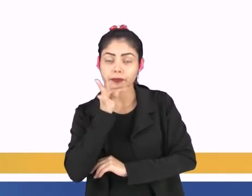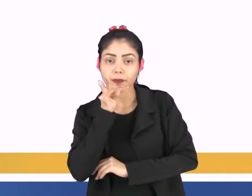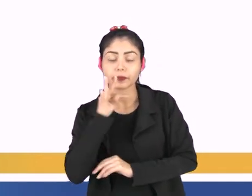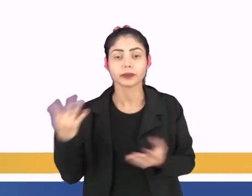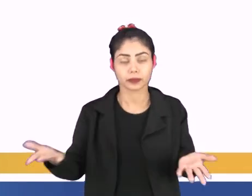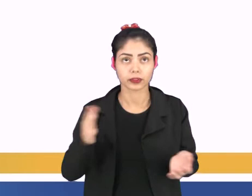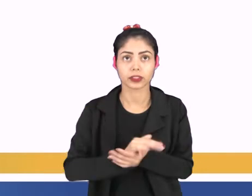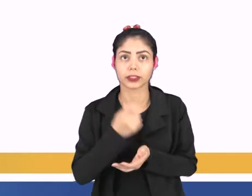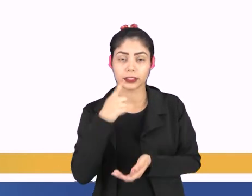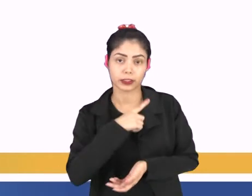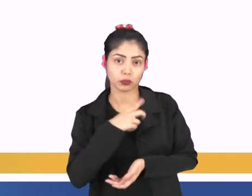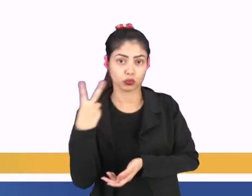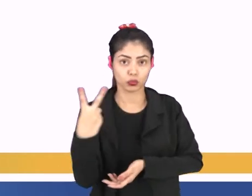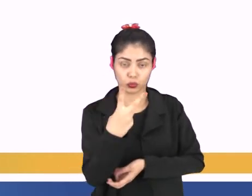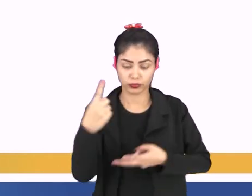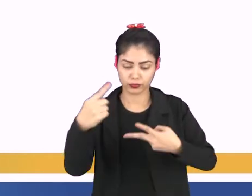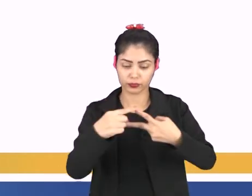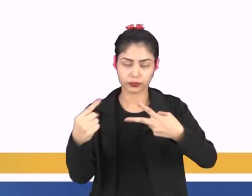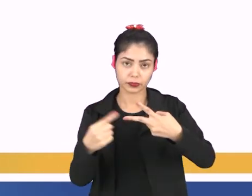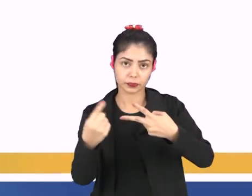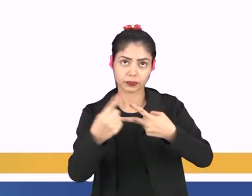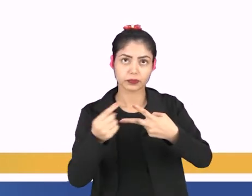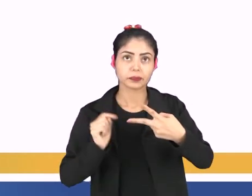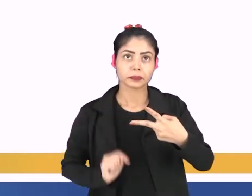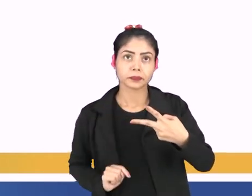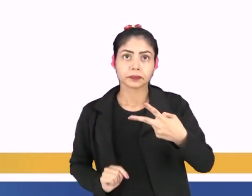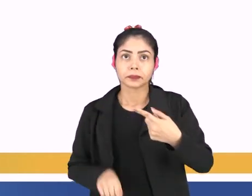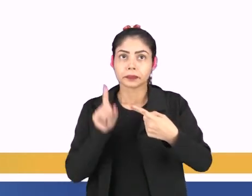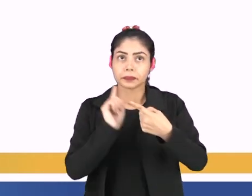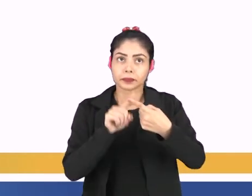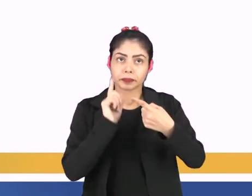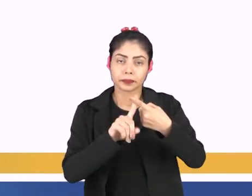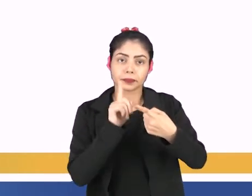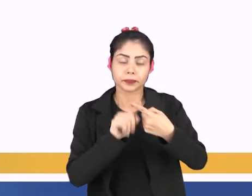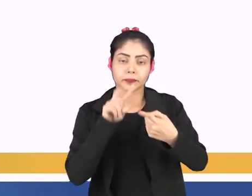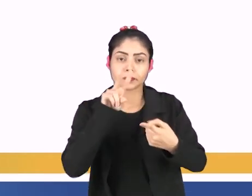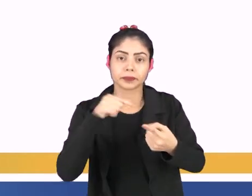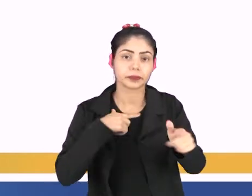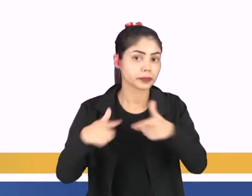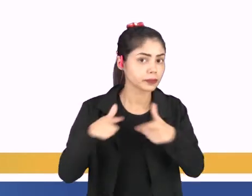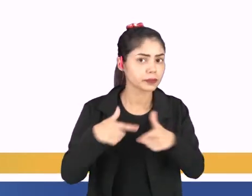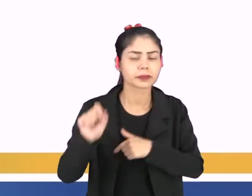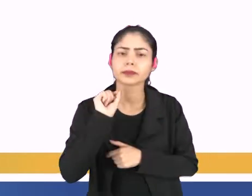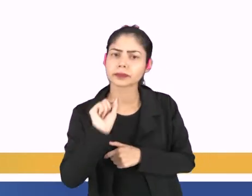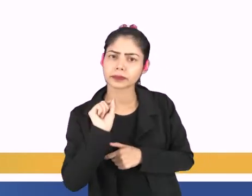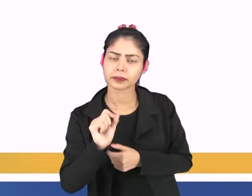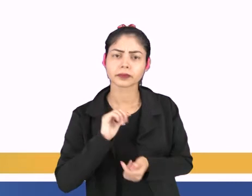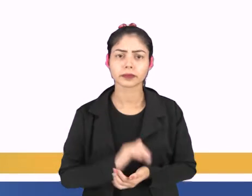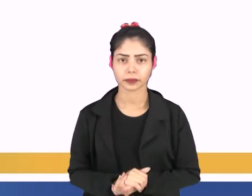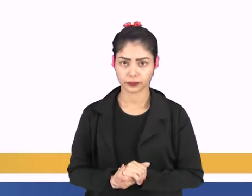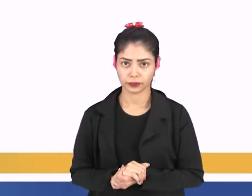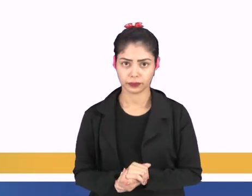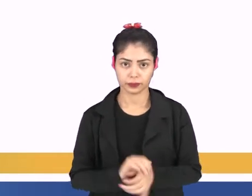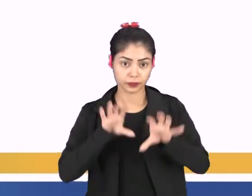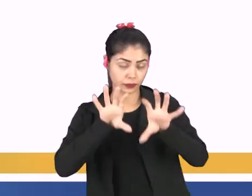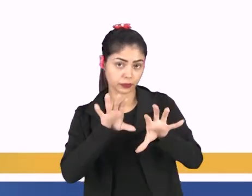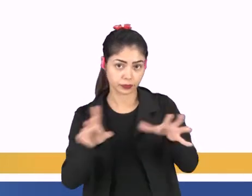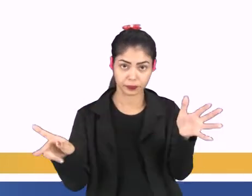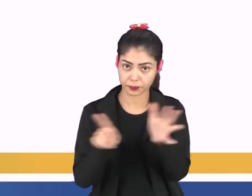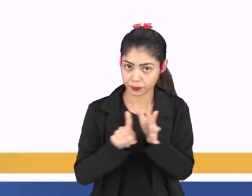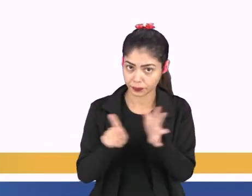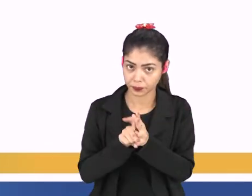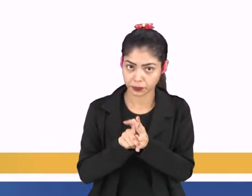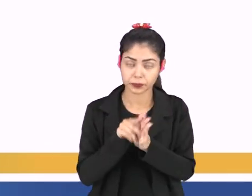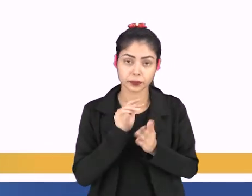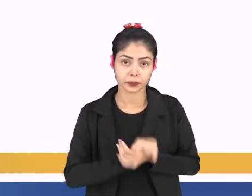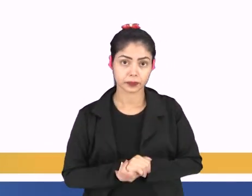situações. Primeiro, no caso do binômio de Newton, nós vamos trabalhar aqui situações em que sejam